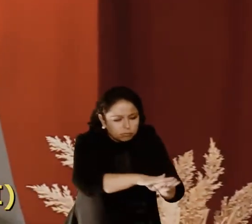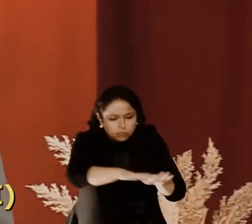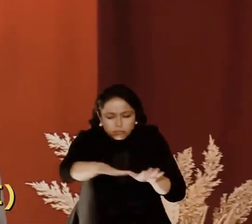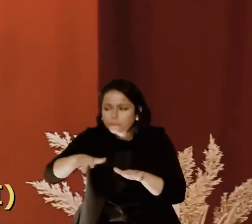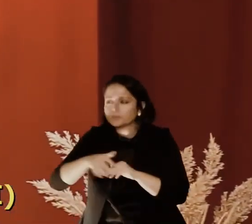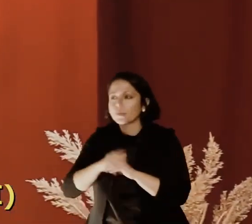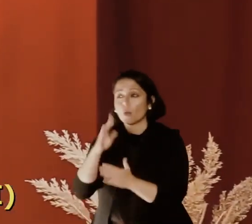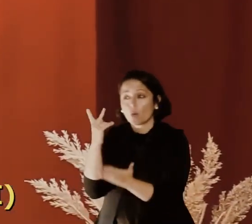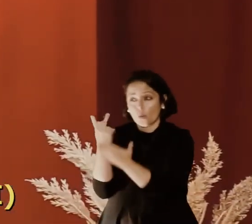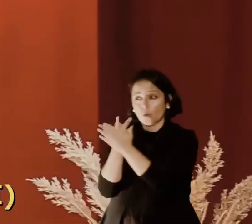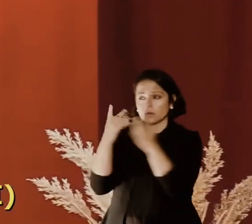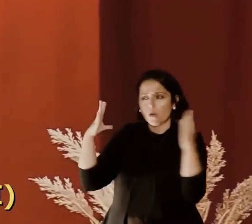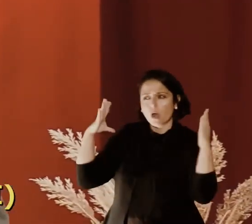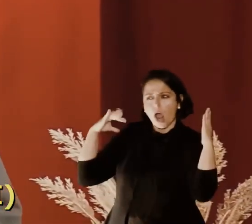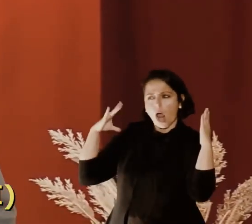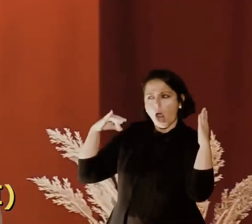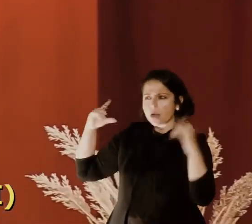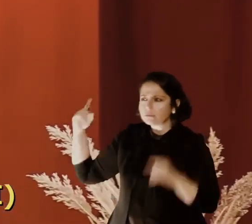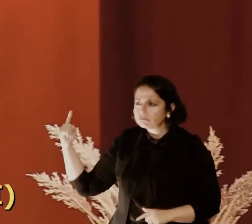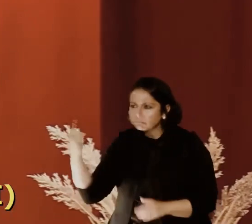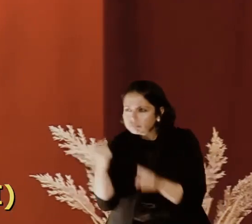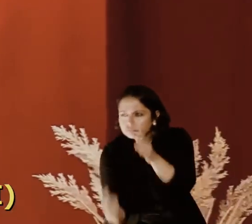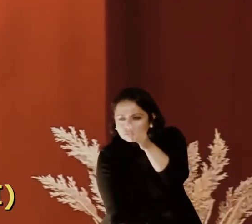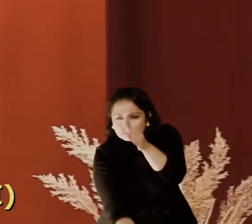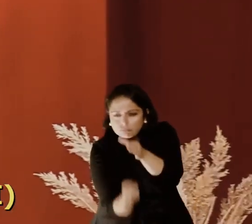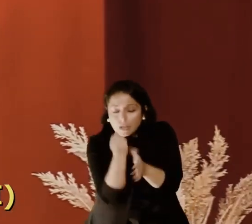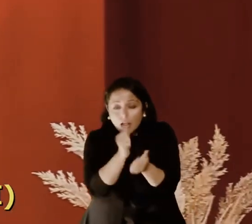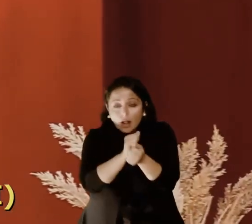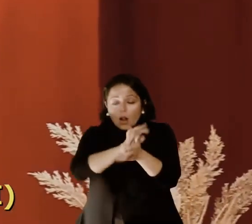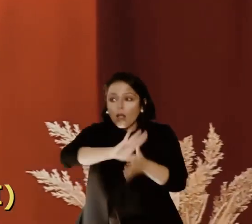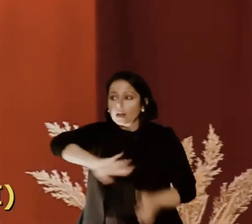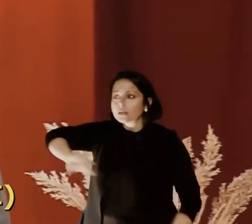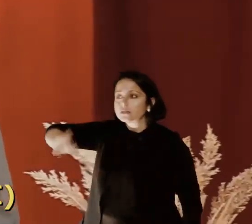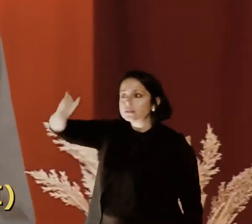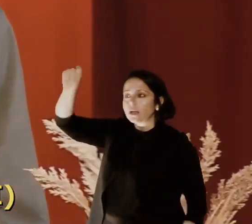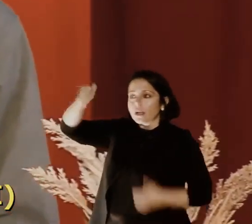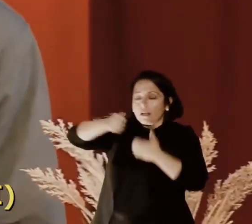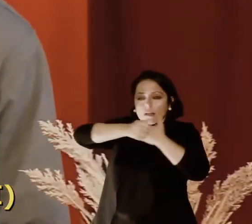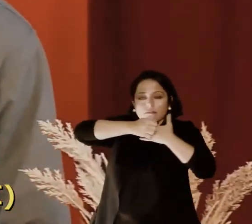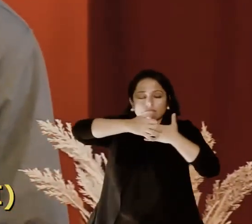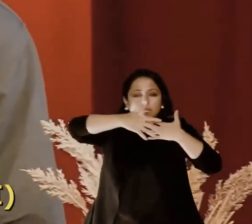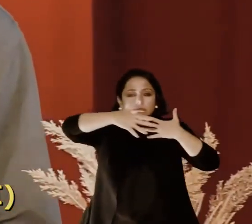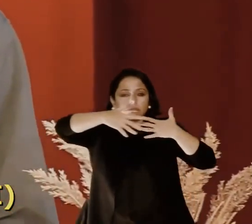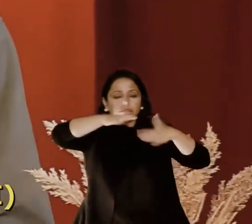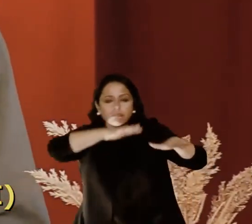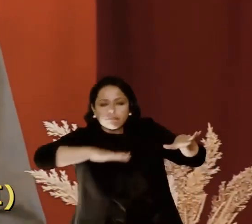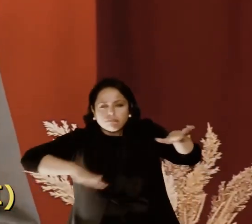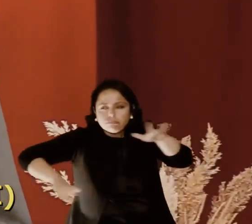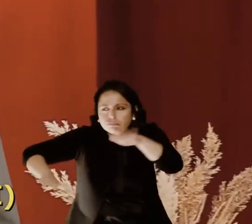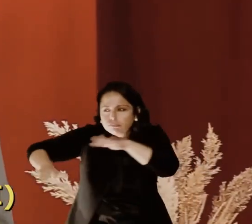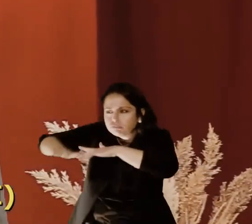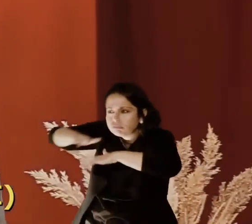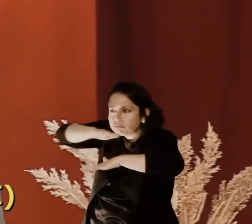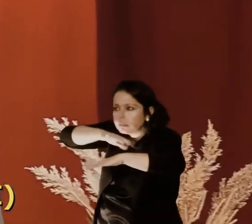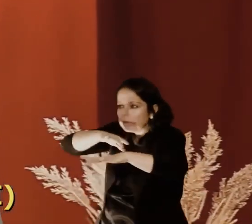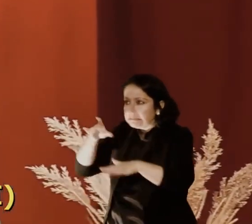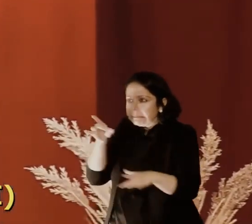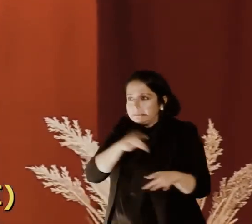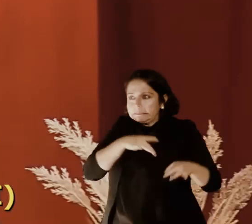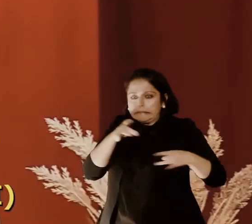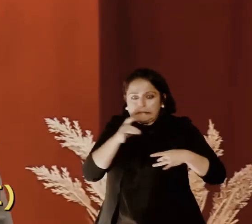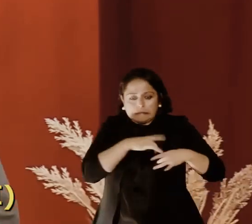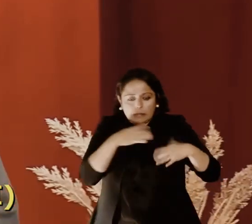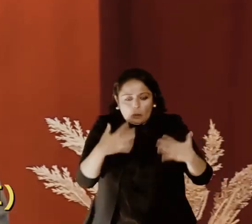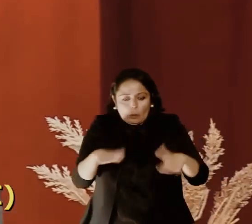E aconteceu que um anjo do Senhor apareceu-lhes e a glória do Senhor resplandeceu ao redor deles e ficaram